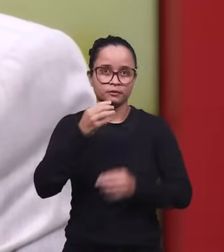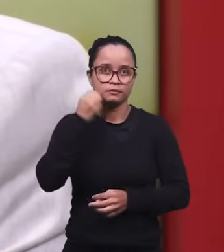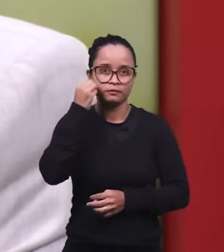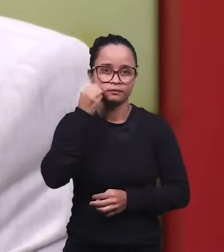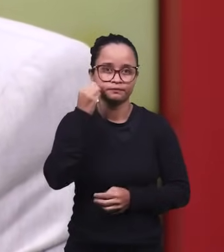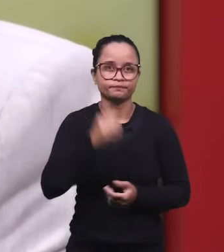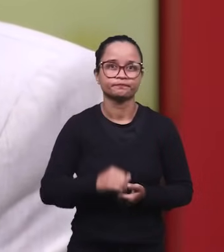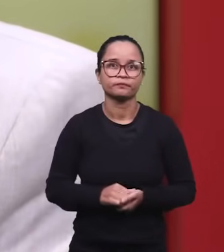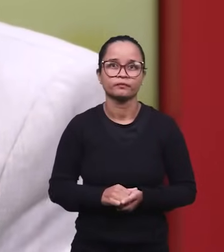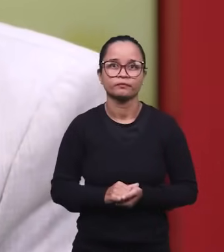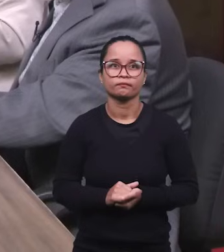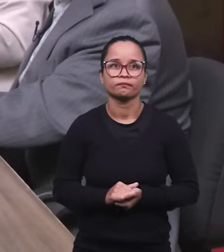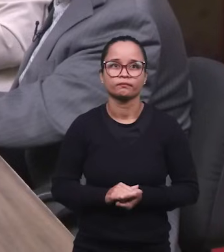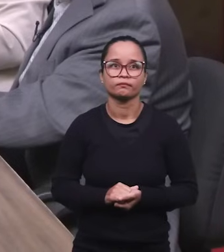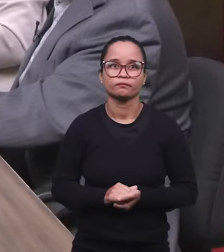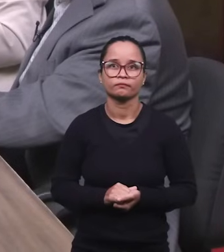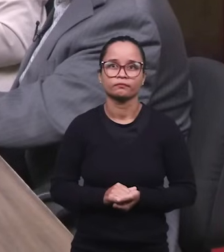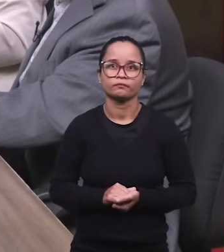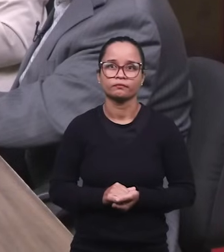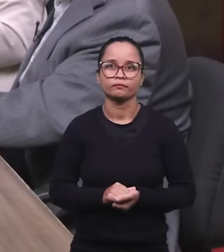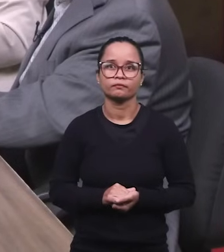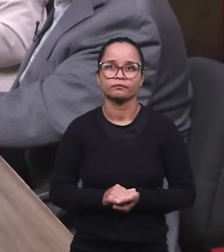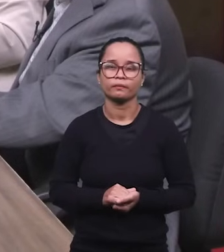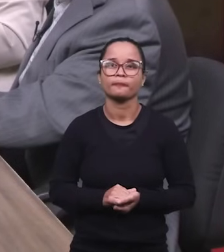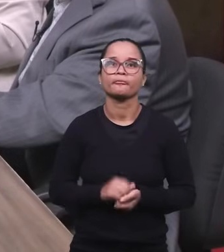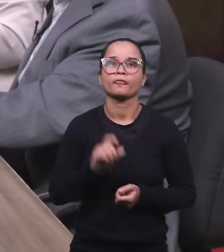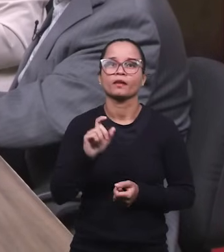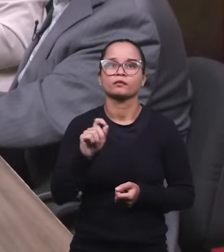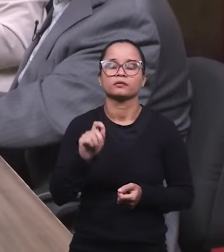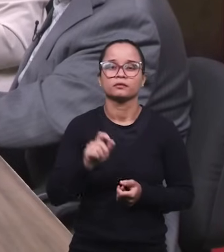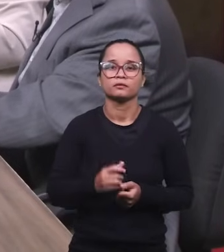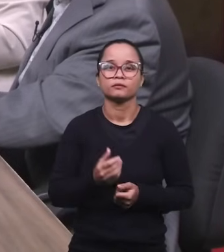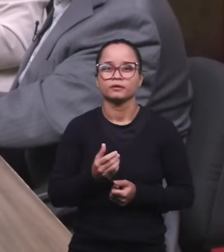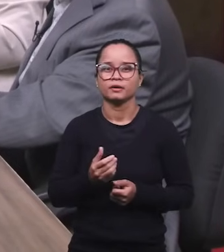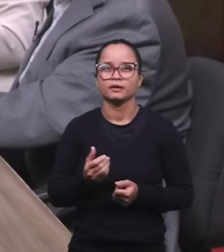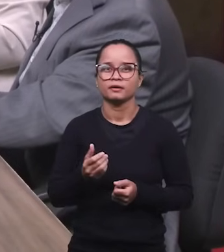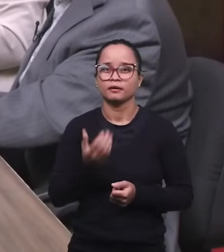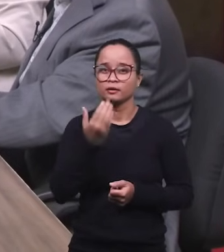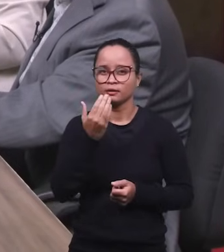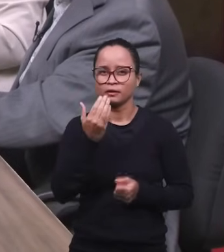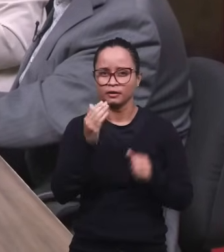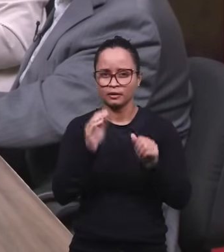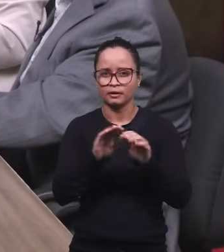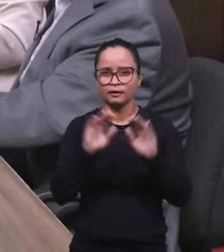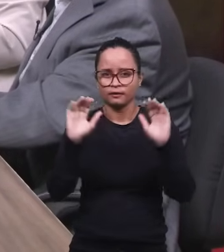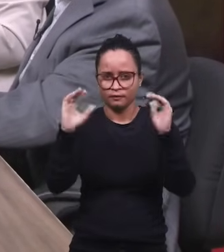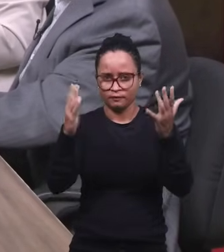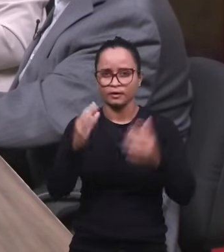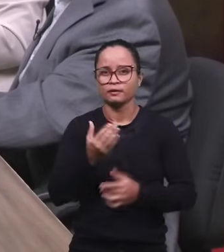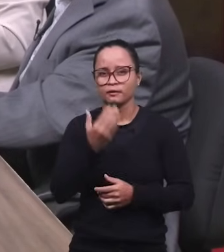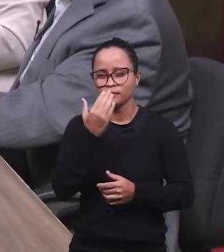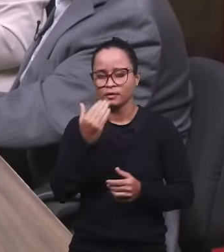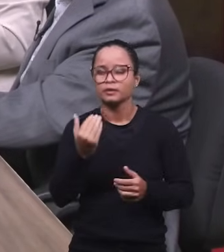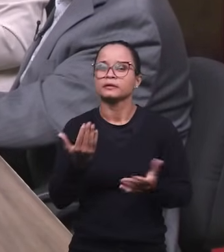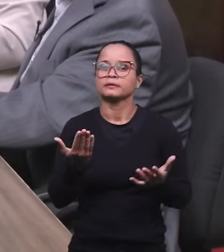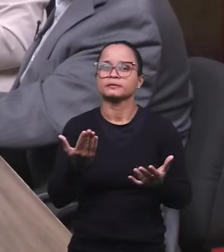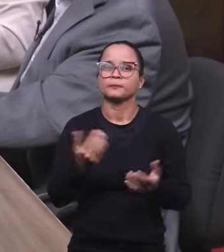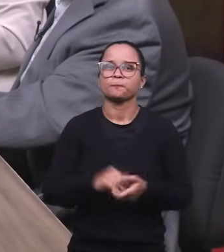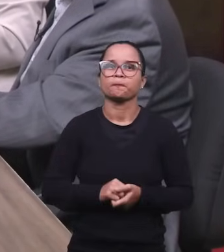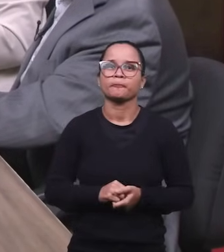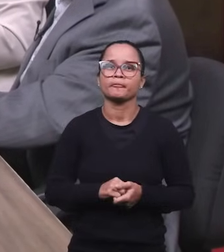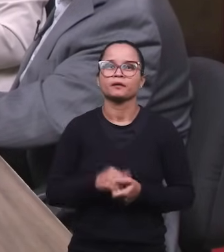da experiência vivida. Josias, você falou uma coisa sobre o que ela fez no banquete ali. Vamos fazer aqui um